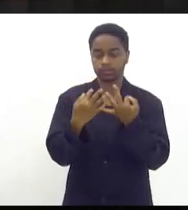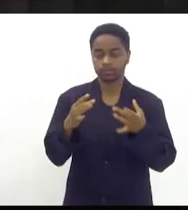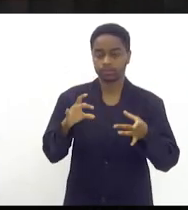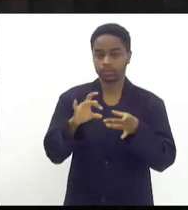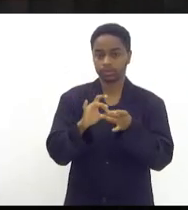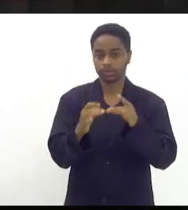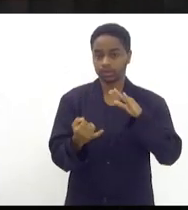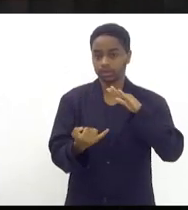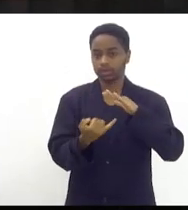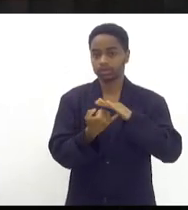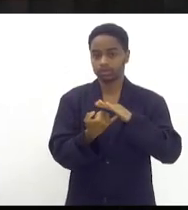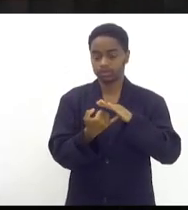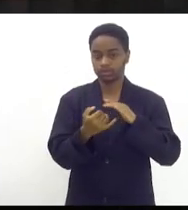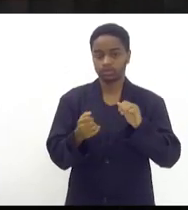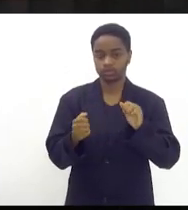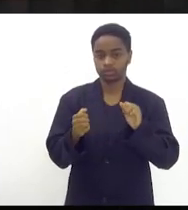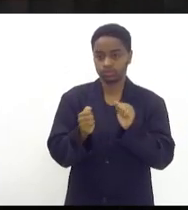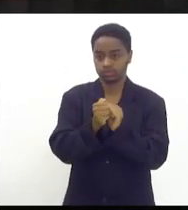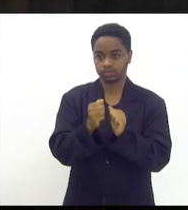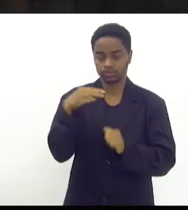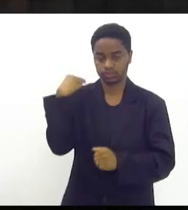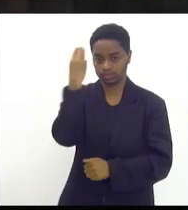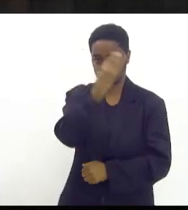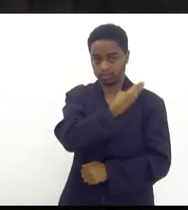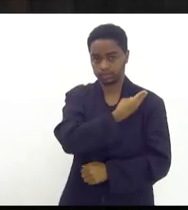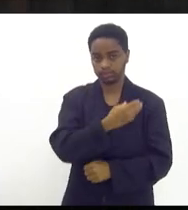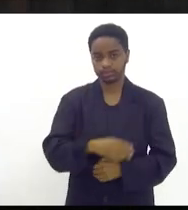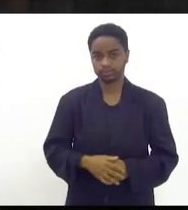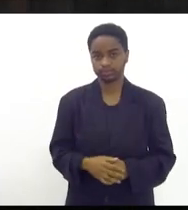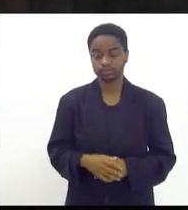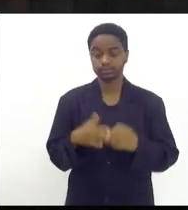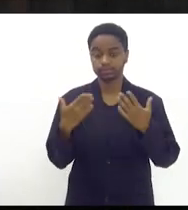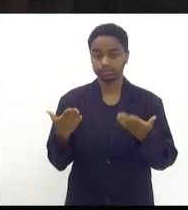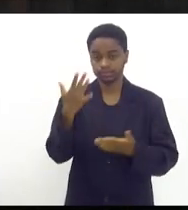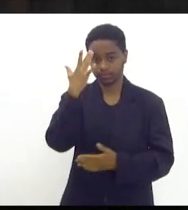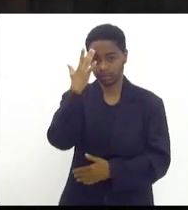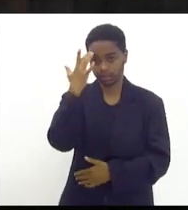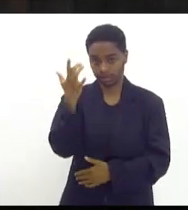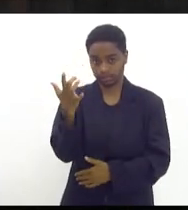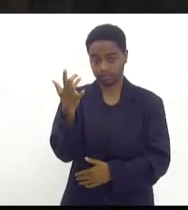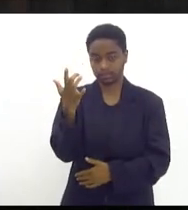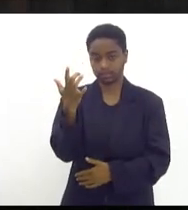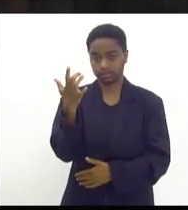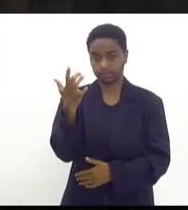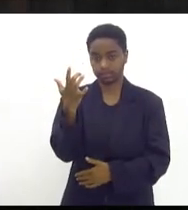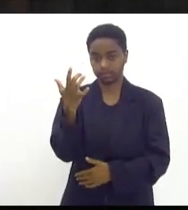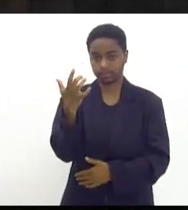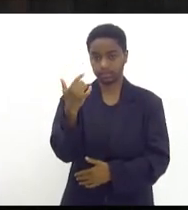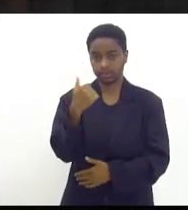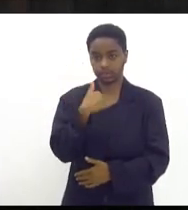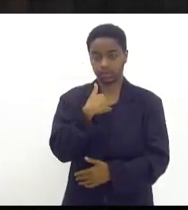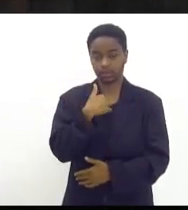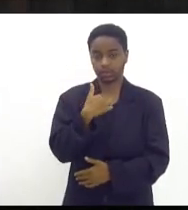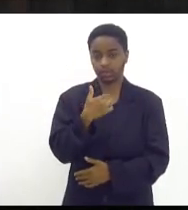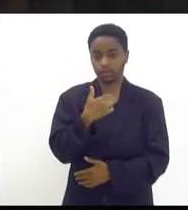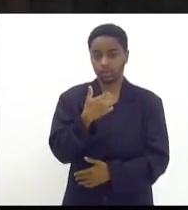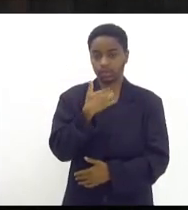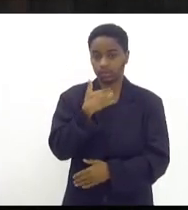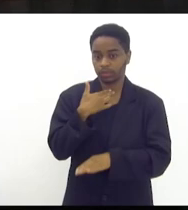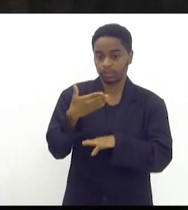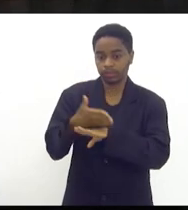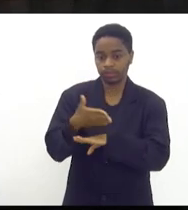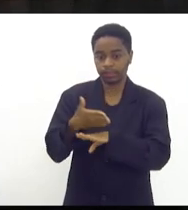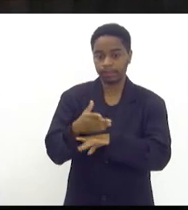instituição, com a Nossa Senhora. Então, amanhã eu não poderei estar presente, mas meu pai,